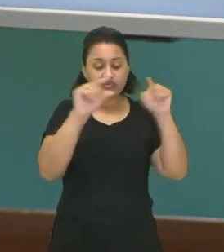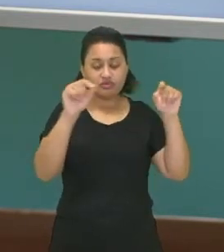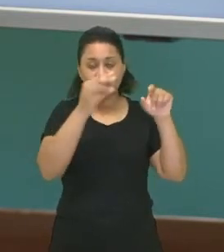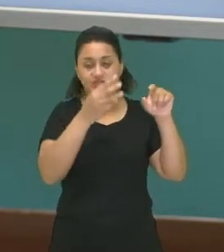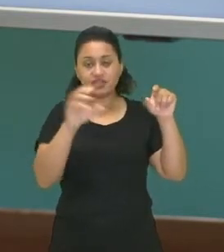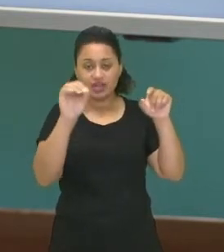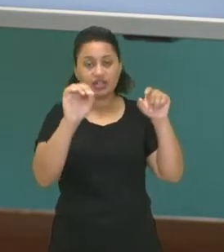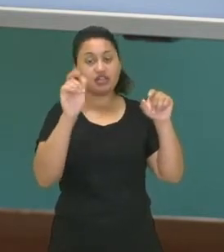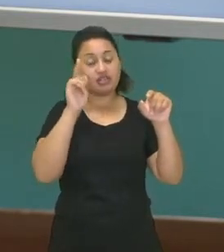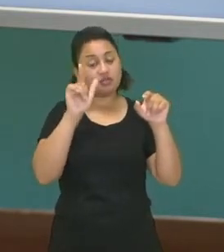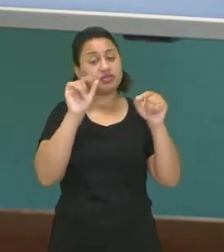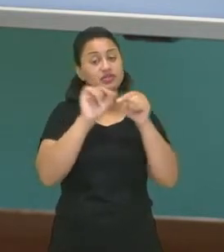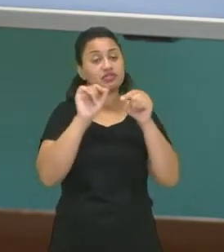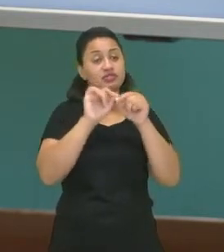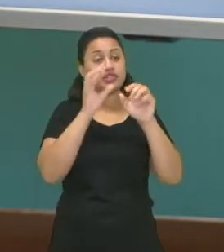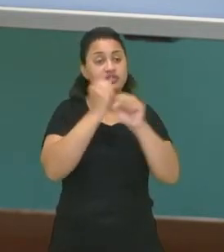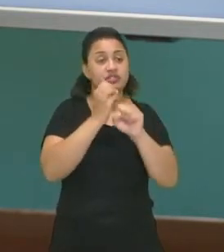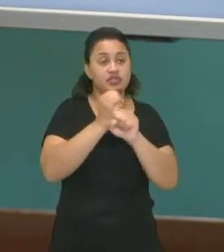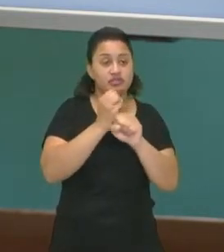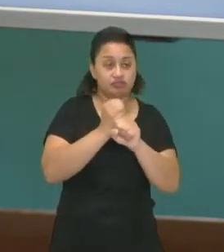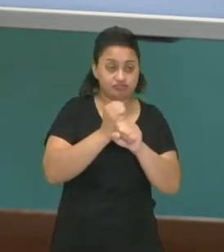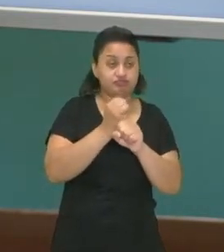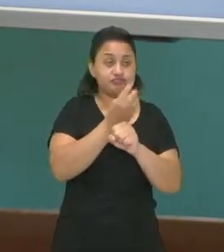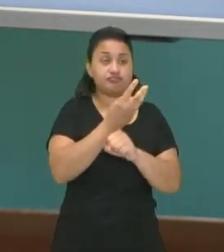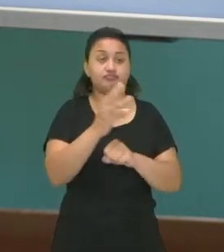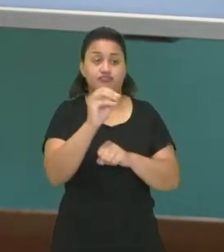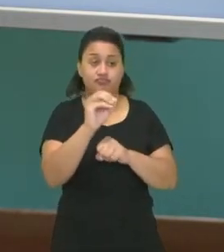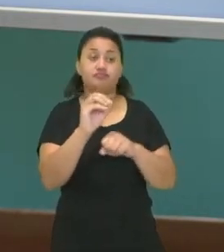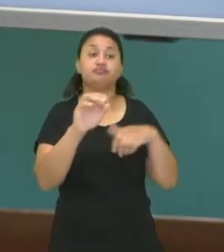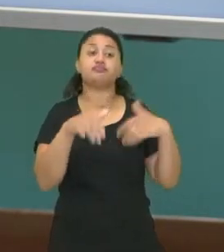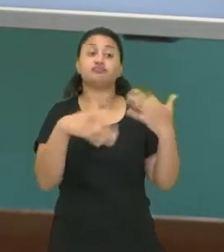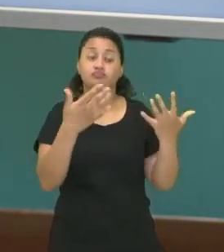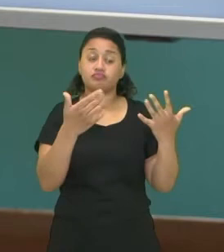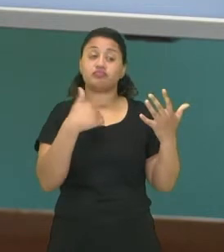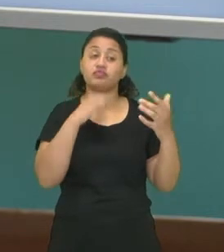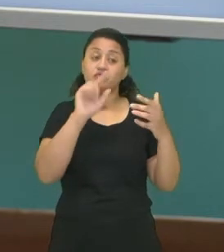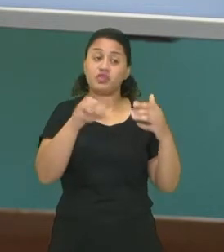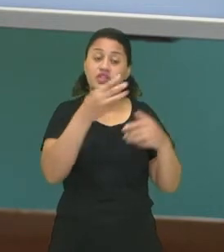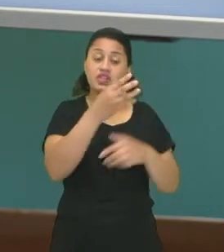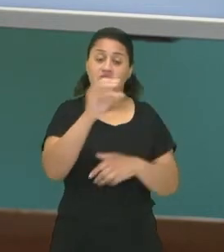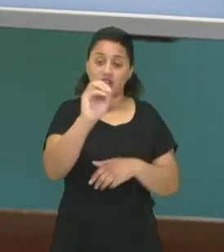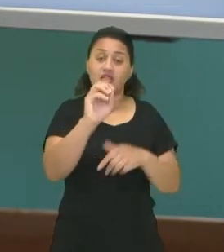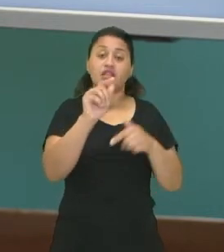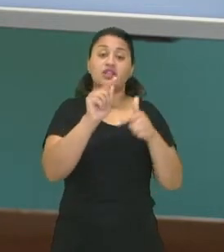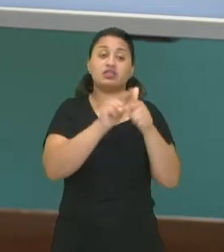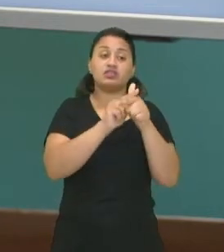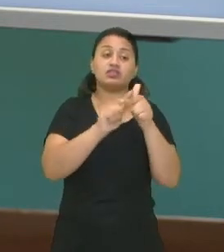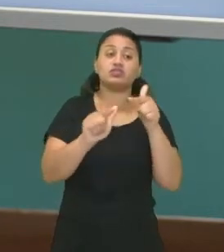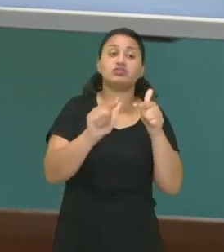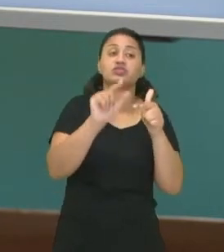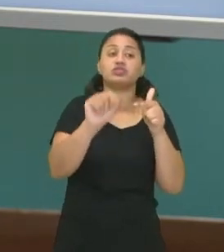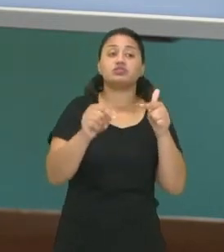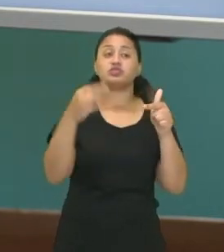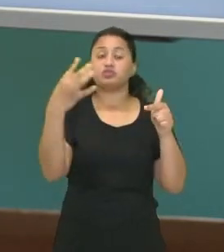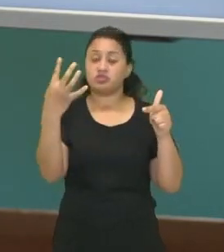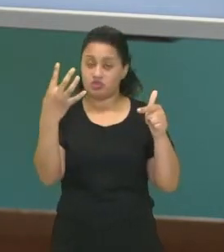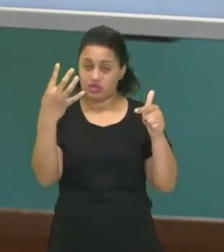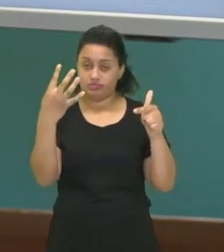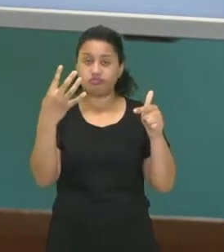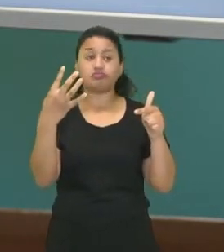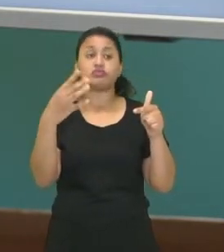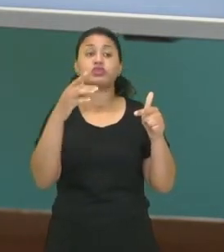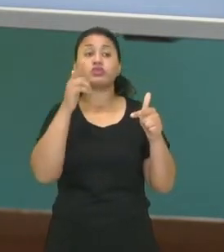esse cálculo, tá? Ó, trocamos 3 unidades por 30 décimos. Em seguida, dividimos 30 décimos por 4